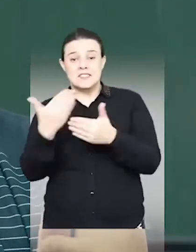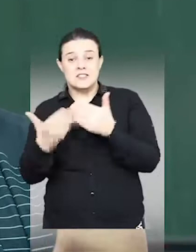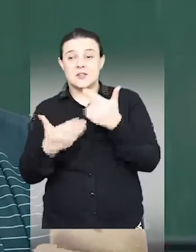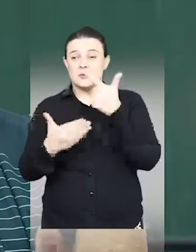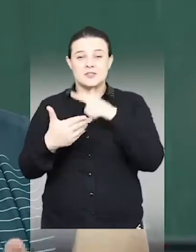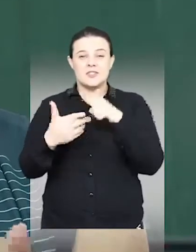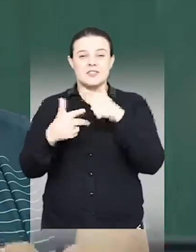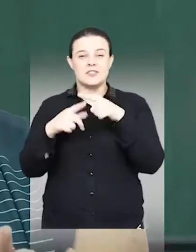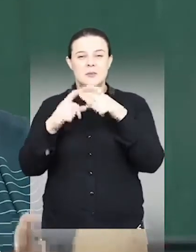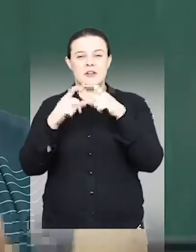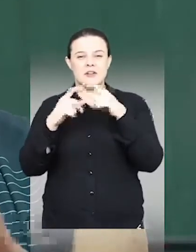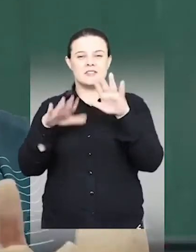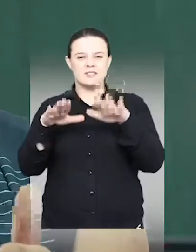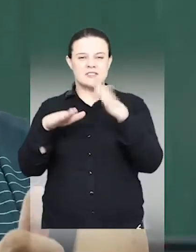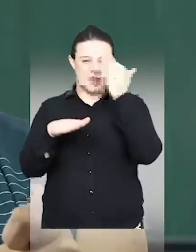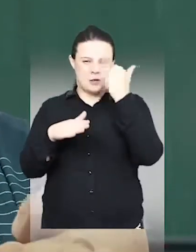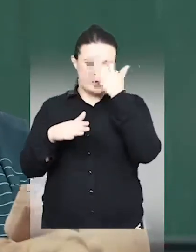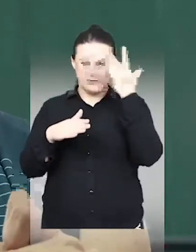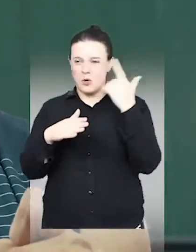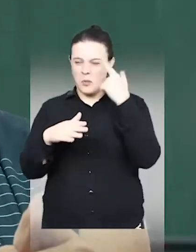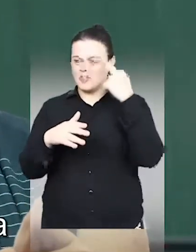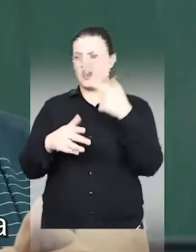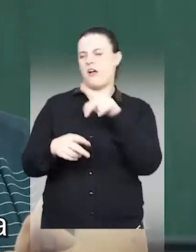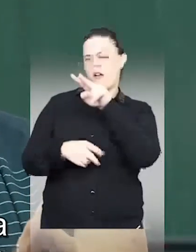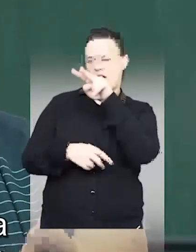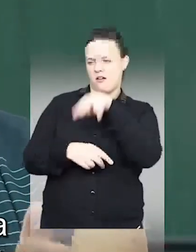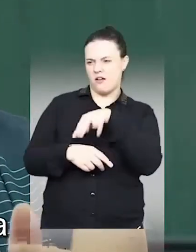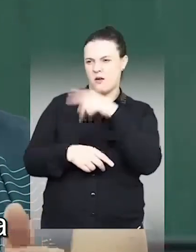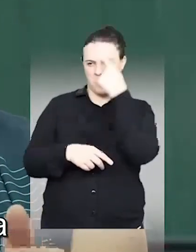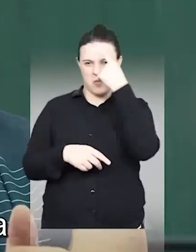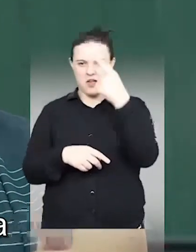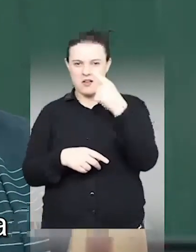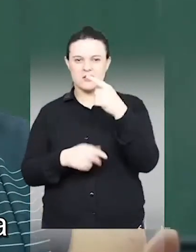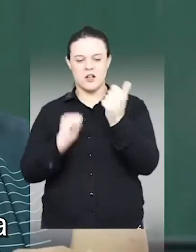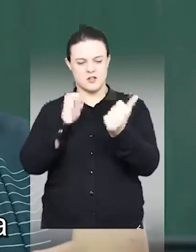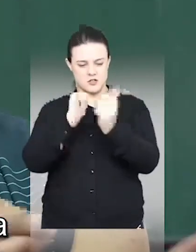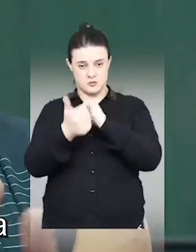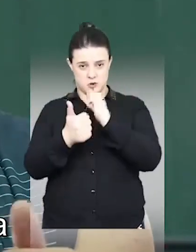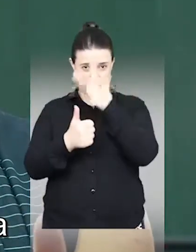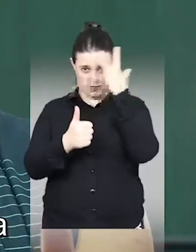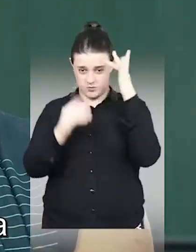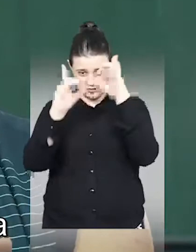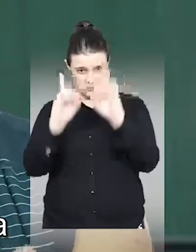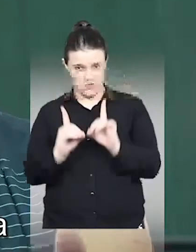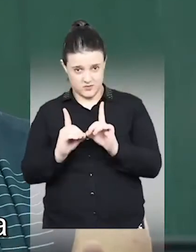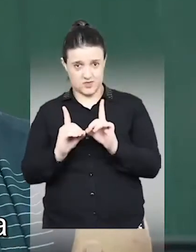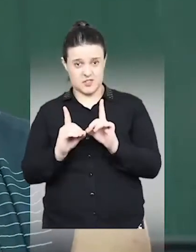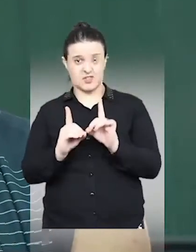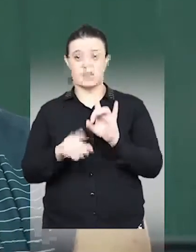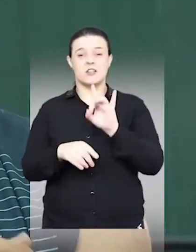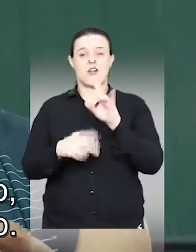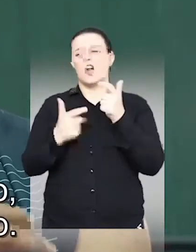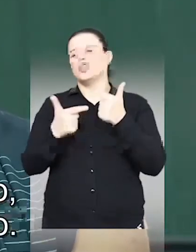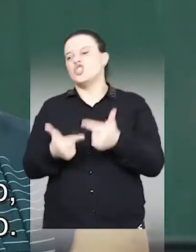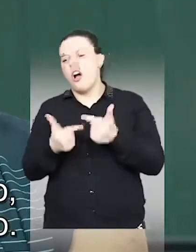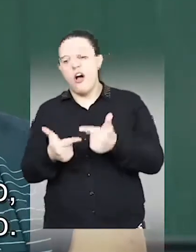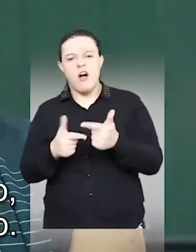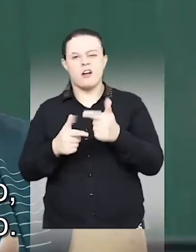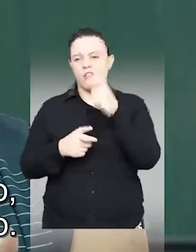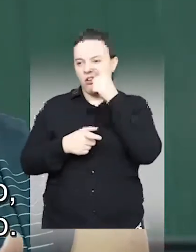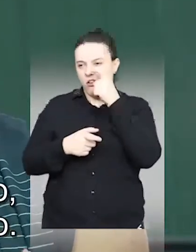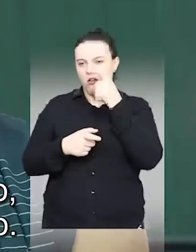e quebrar bastante paradigma da pessoa com deficiência, né? Que as pessoas pensam que esporte para pessoa com deficiência é chato